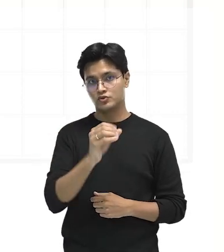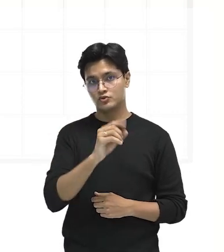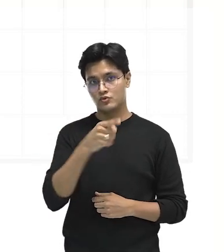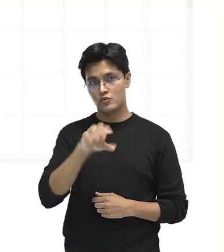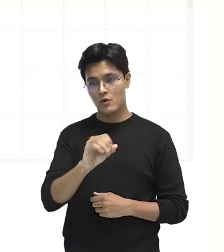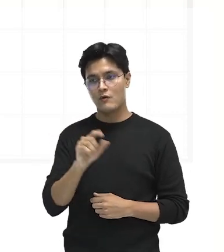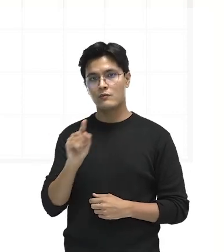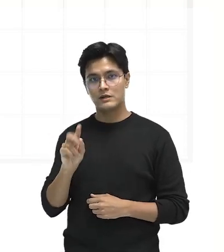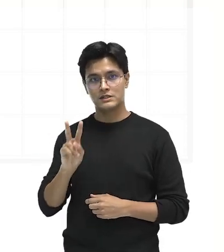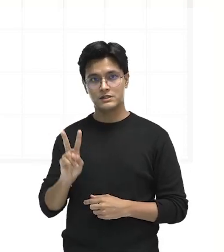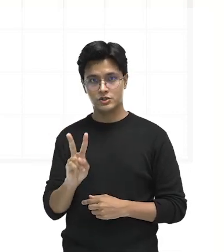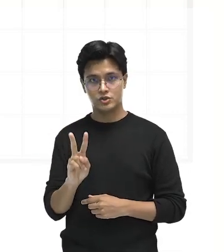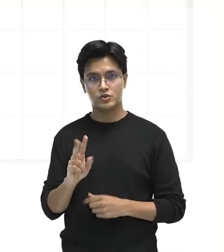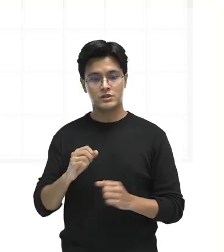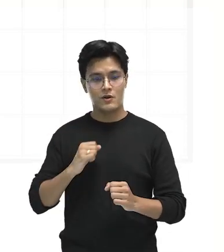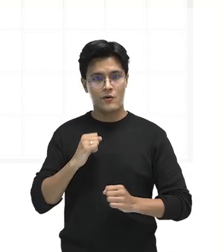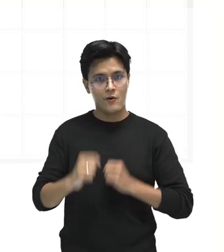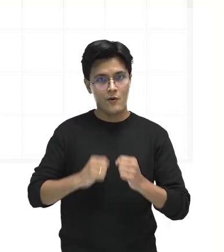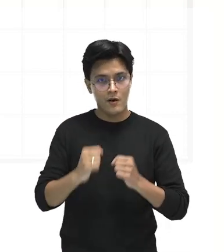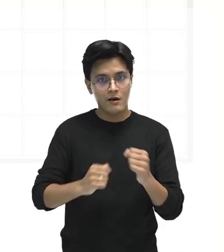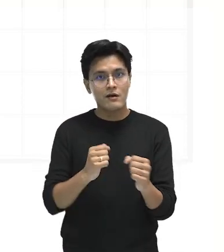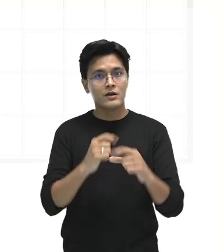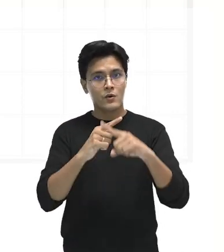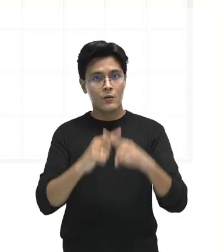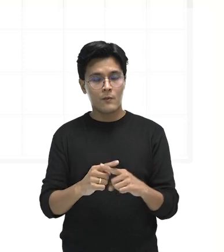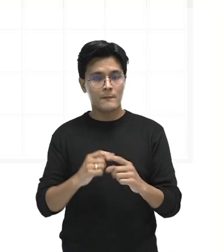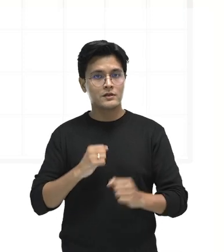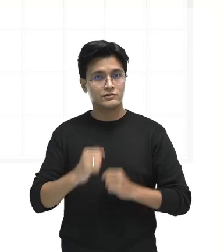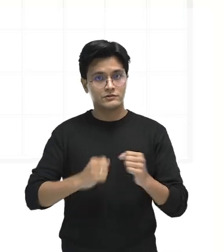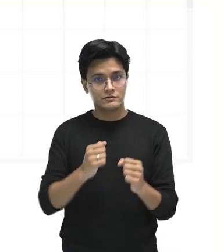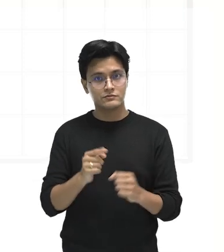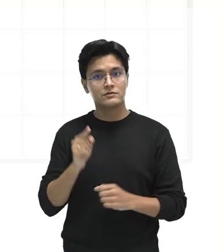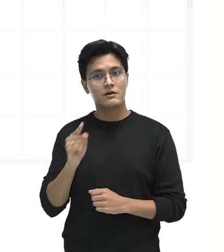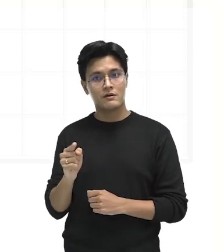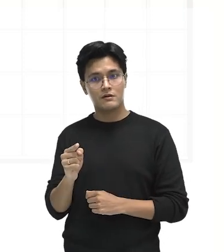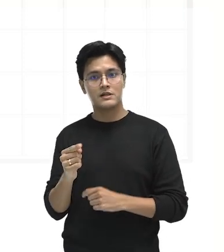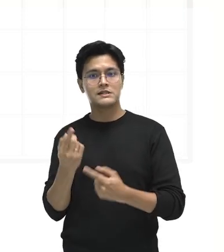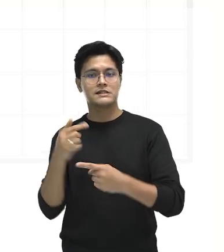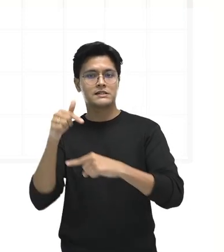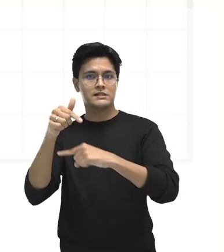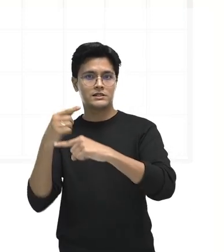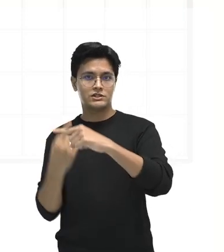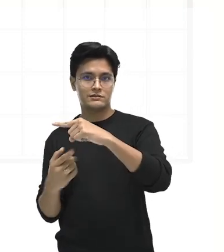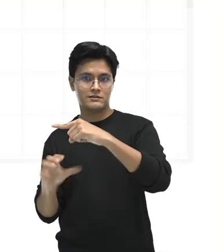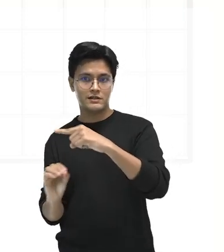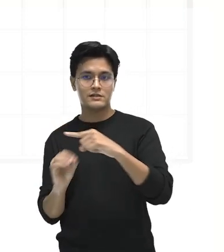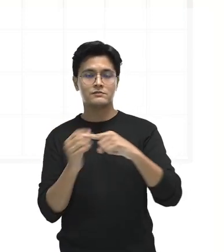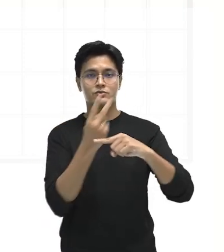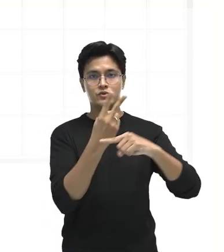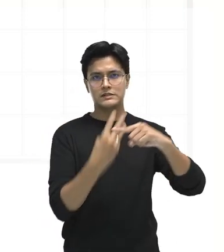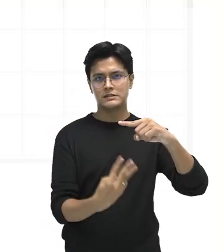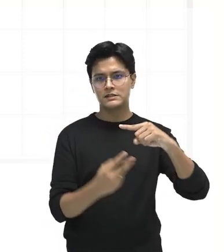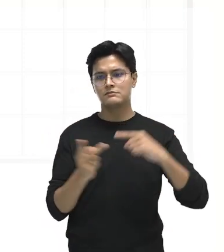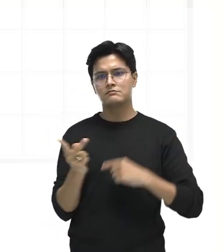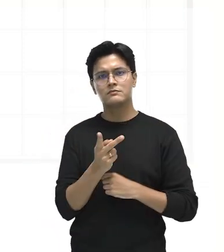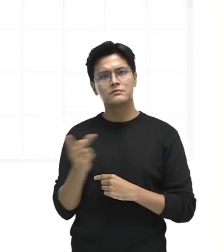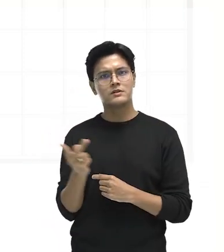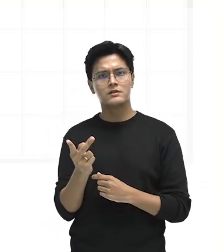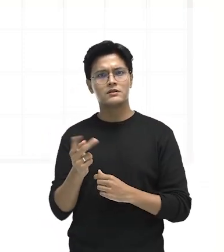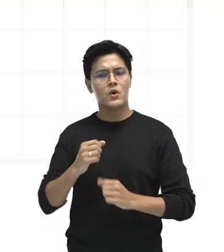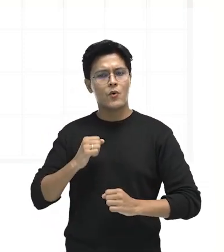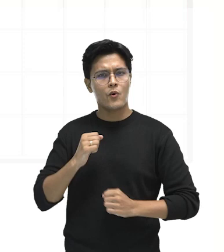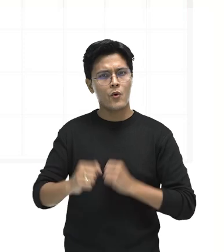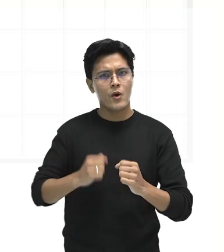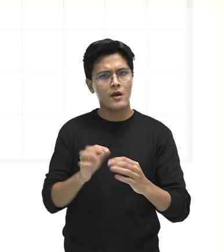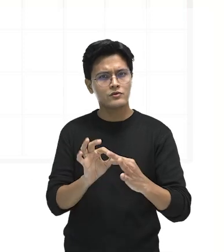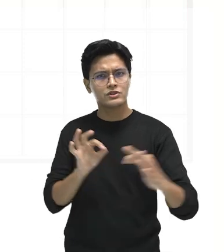João correu 7/10 do percurso e Maria correu 2/3. Quem correu mais? E aí,